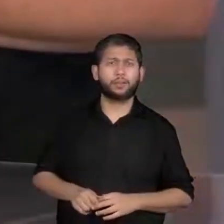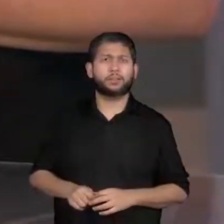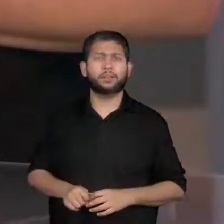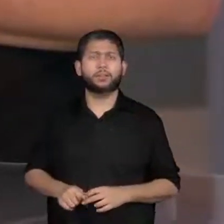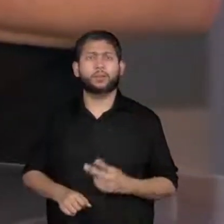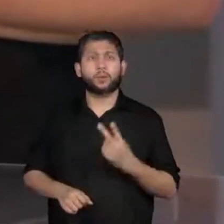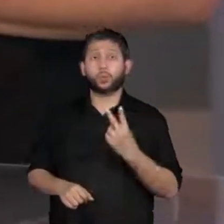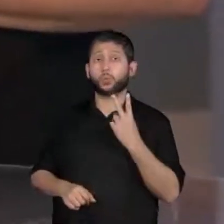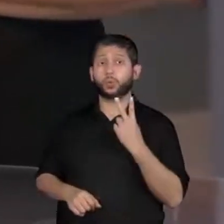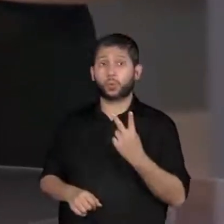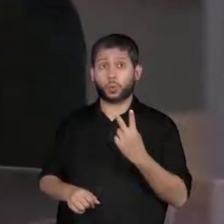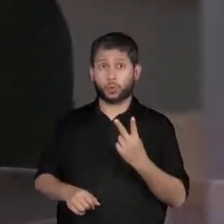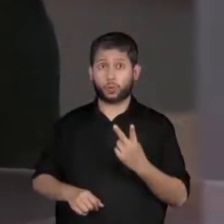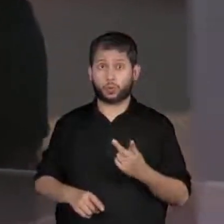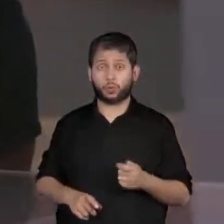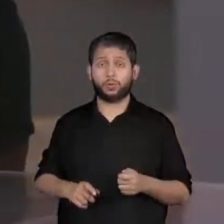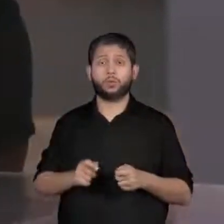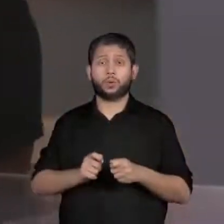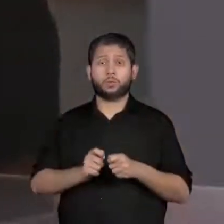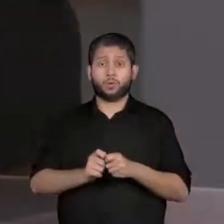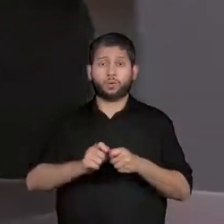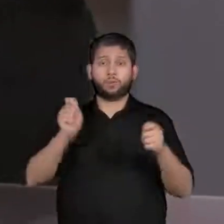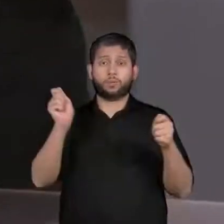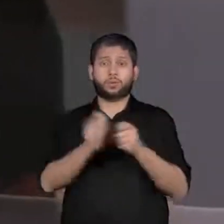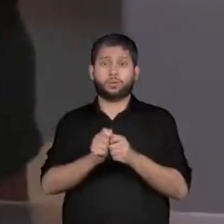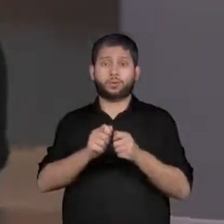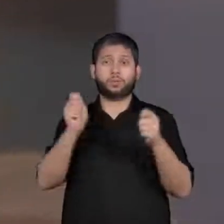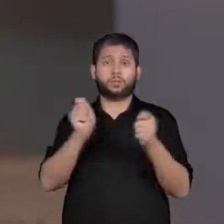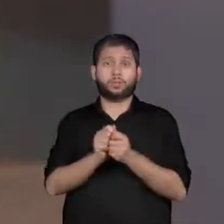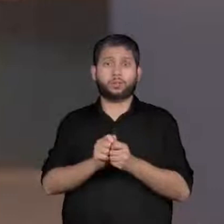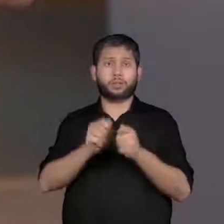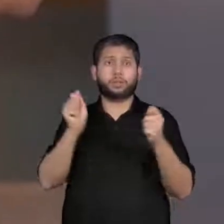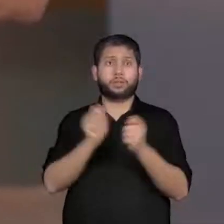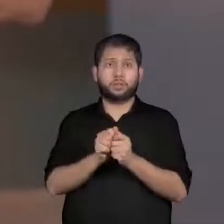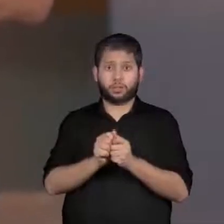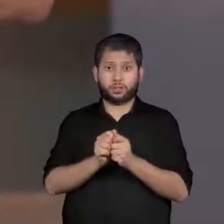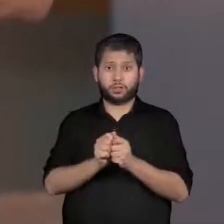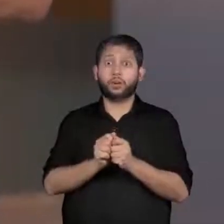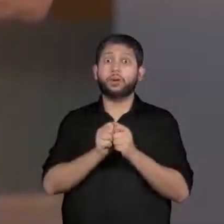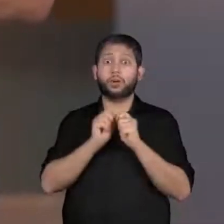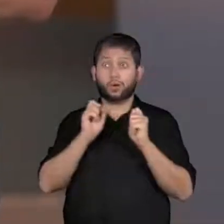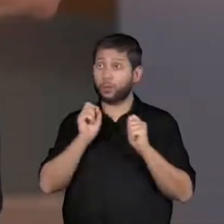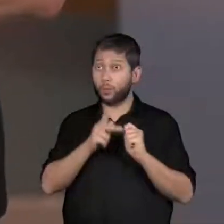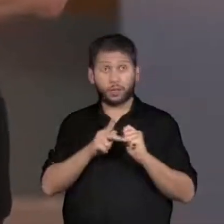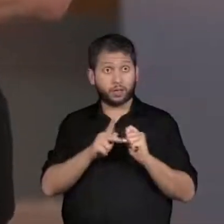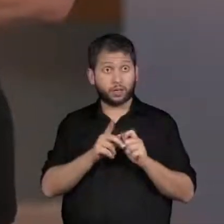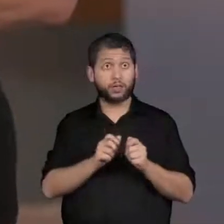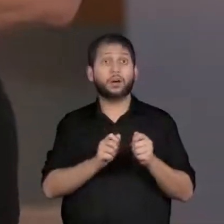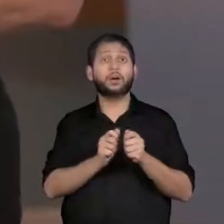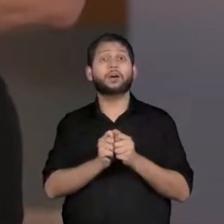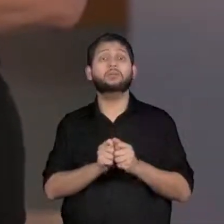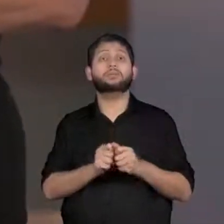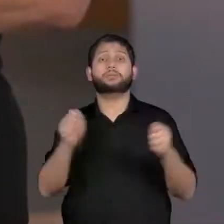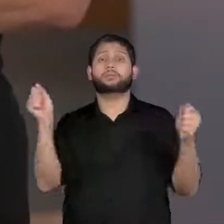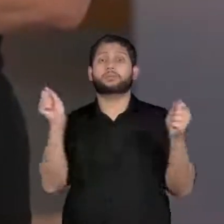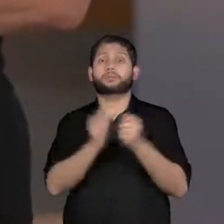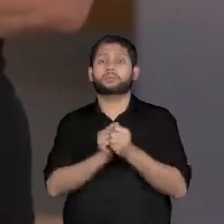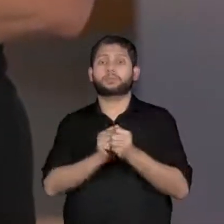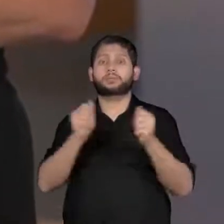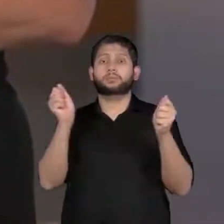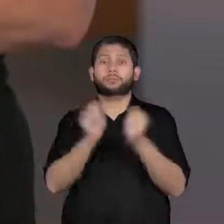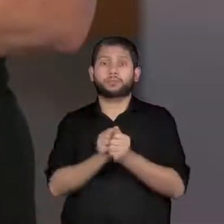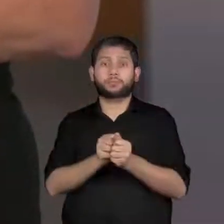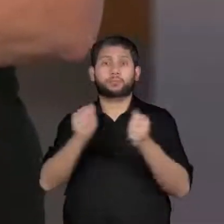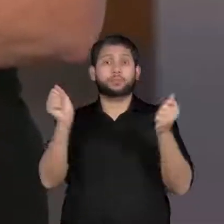dois objetos pro... E eu estou batendo um objeto no outro, ok? Uhum. Então, vou parar de falar. Você